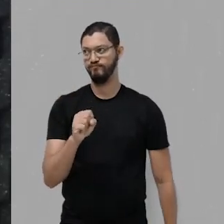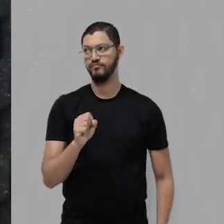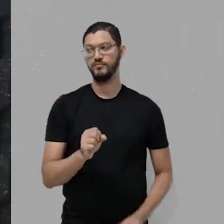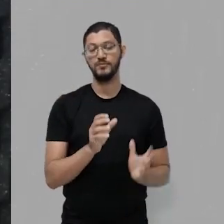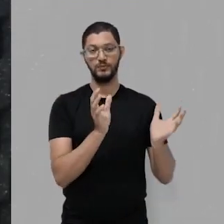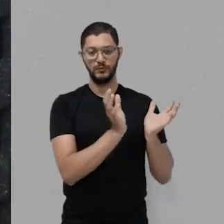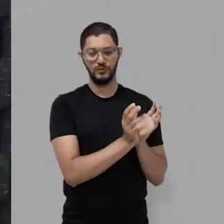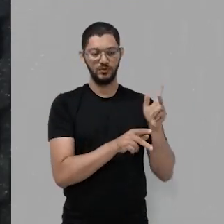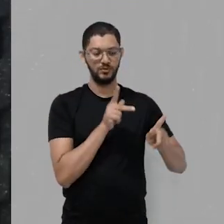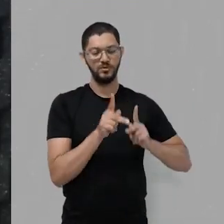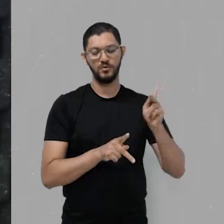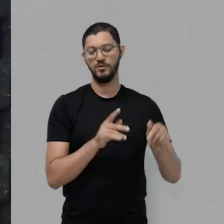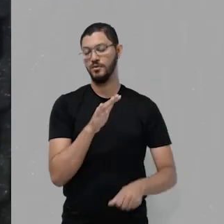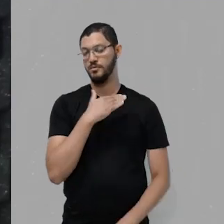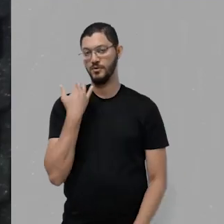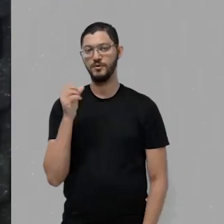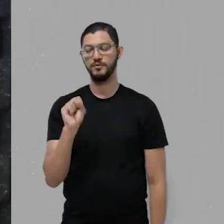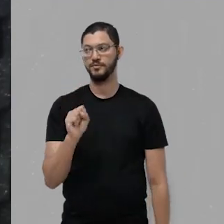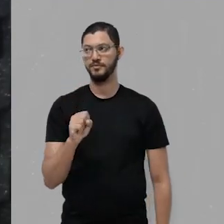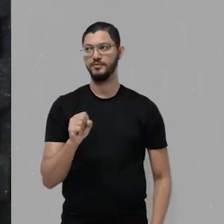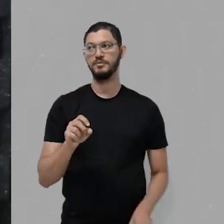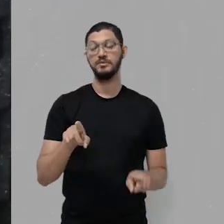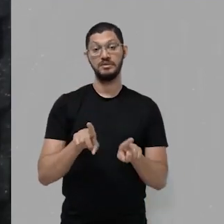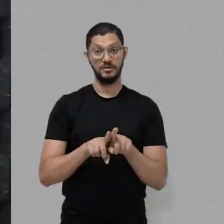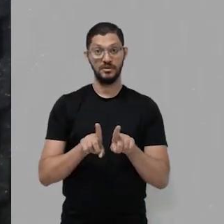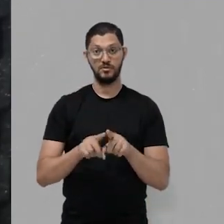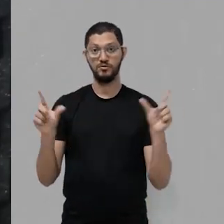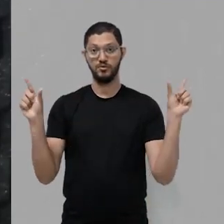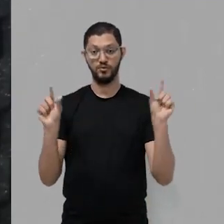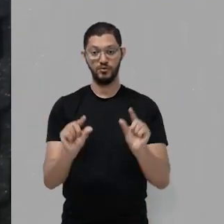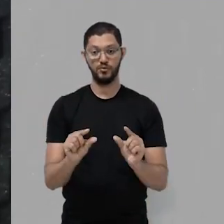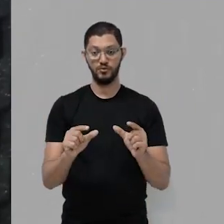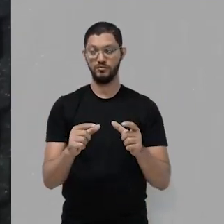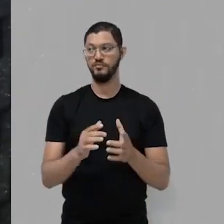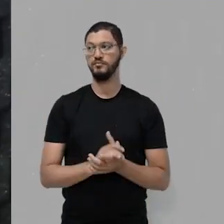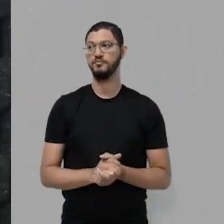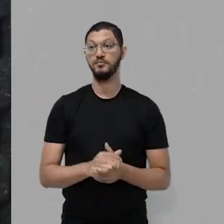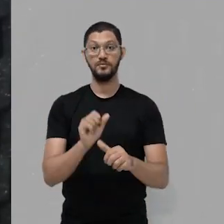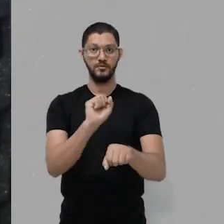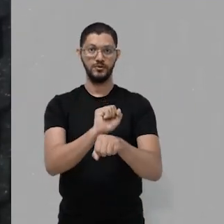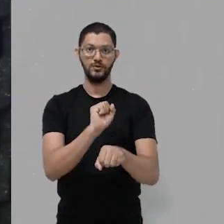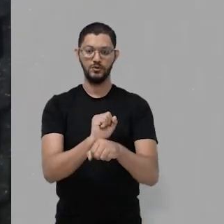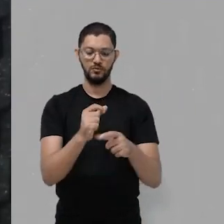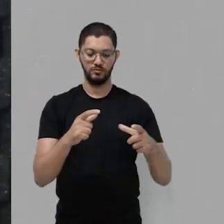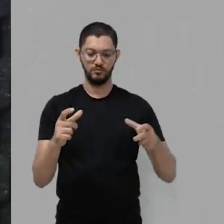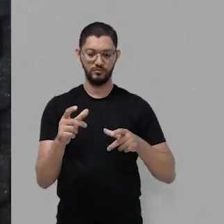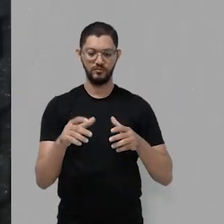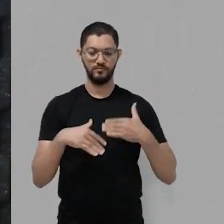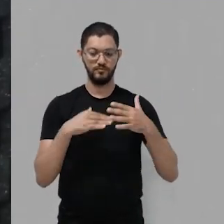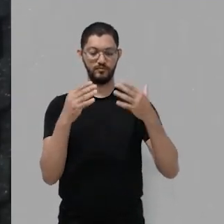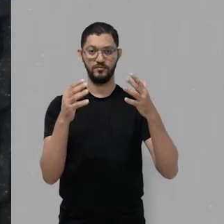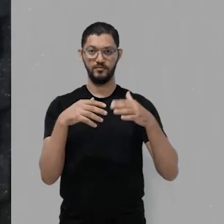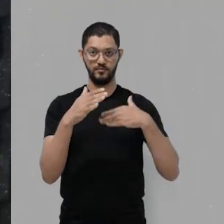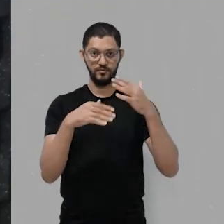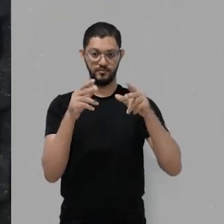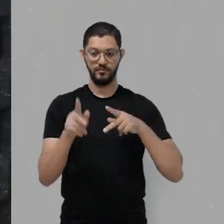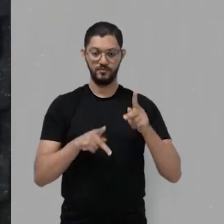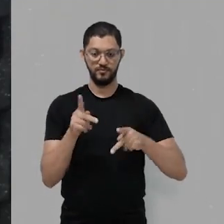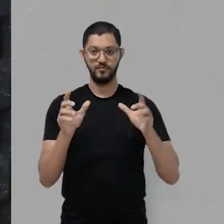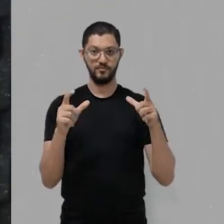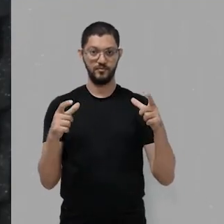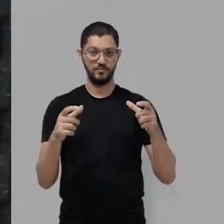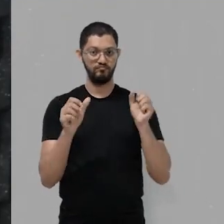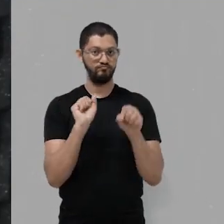da população vai morrer. E isso também dá um freio no crescimento populacional,